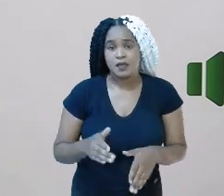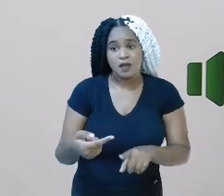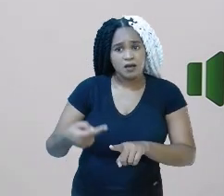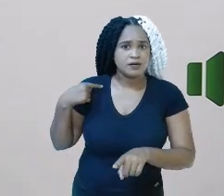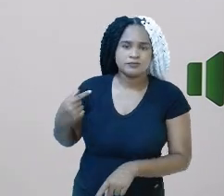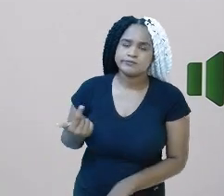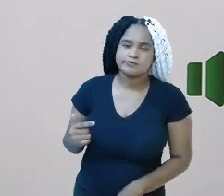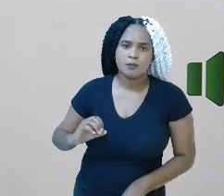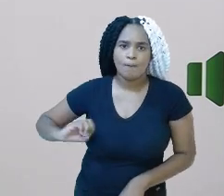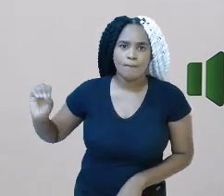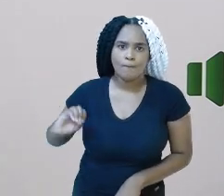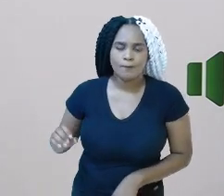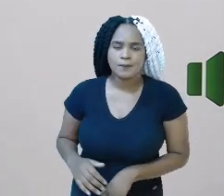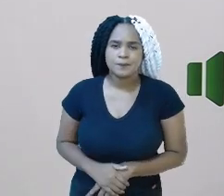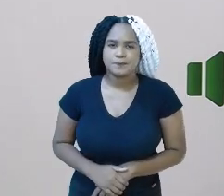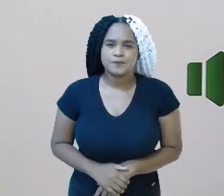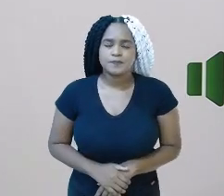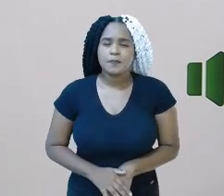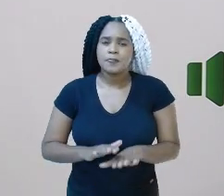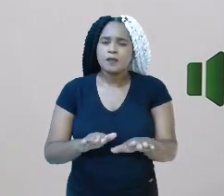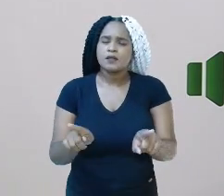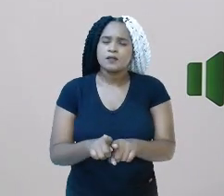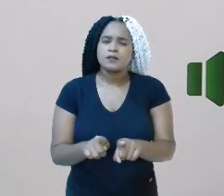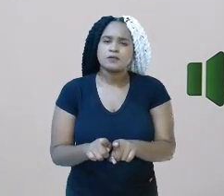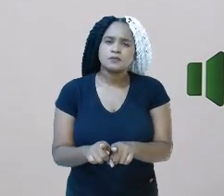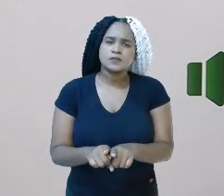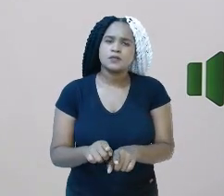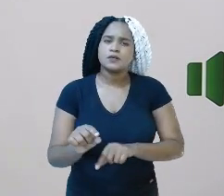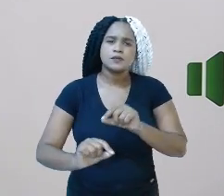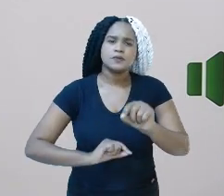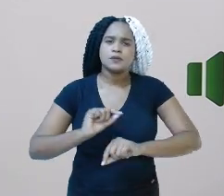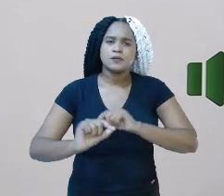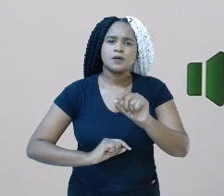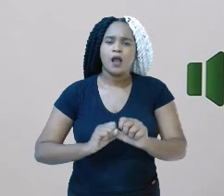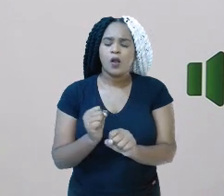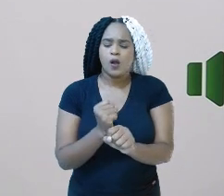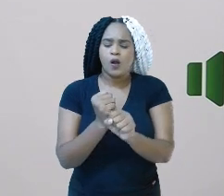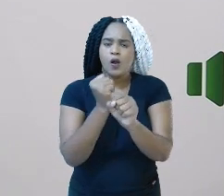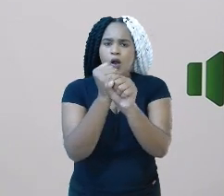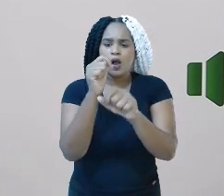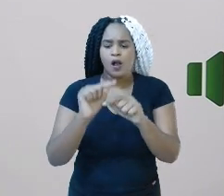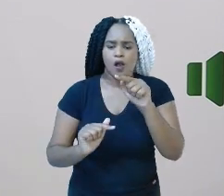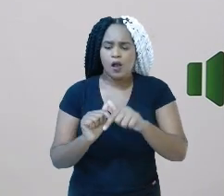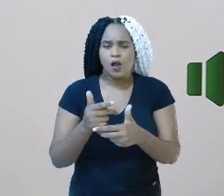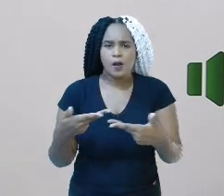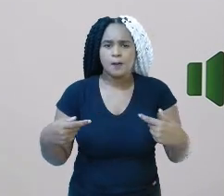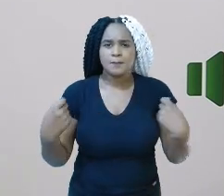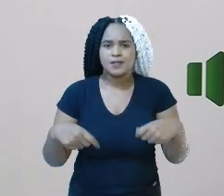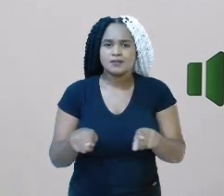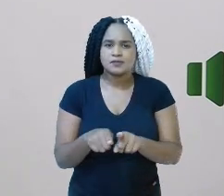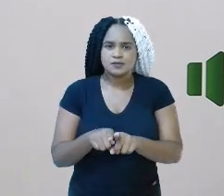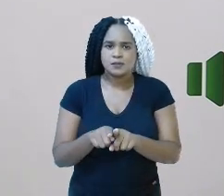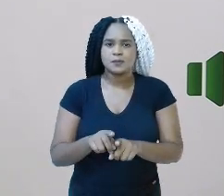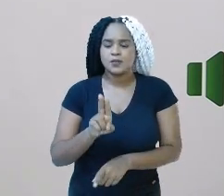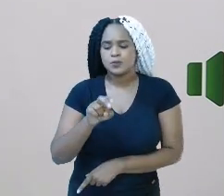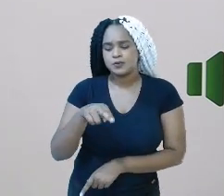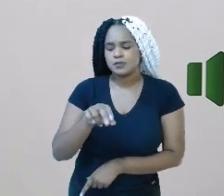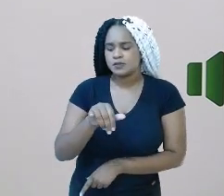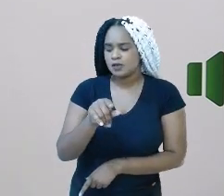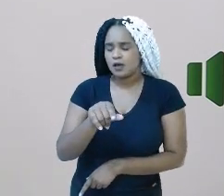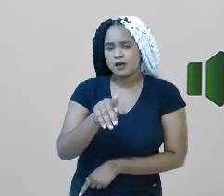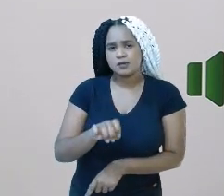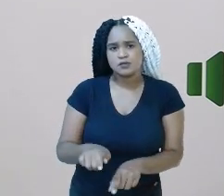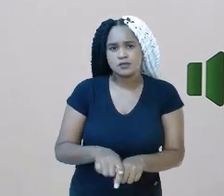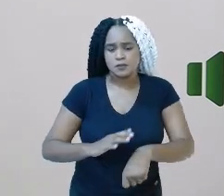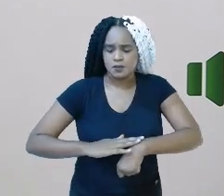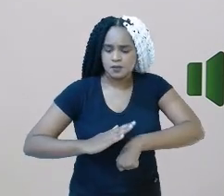isso. Para construir as ferramentas, eles precisavam de algum tipo de unidade de medida. Para calcular o